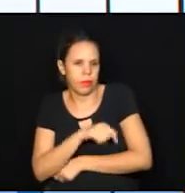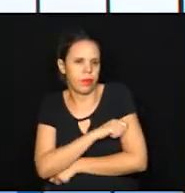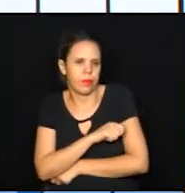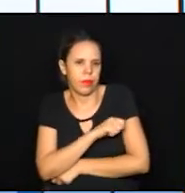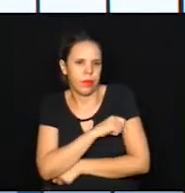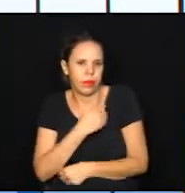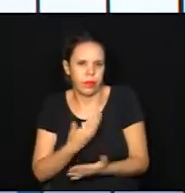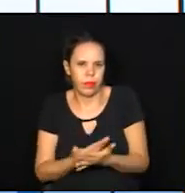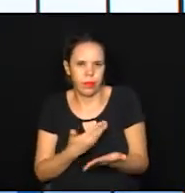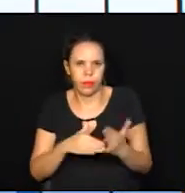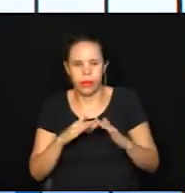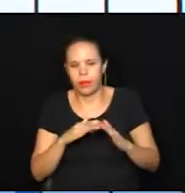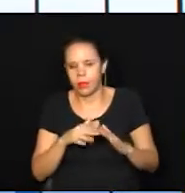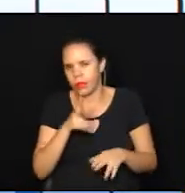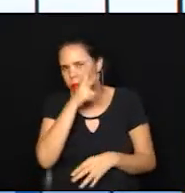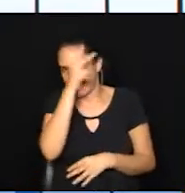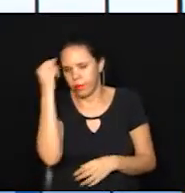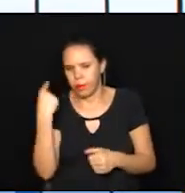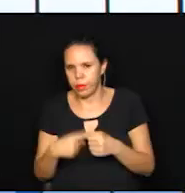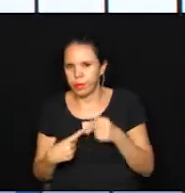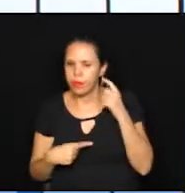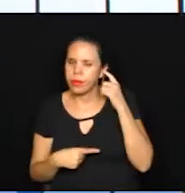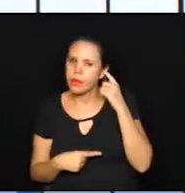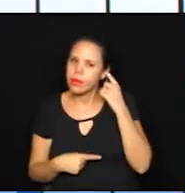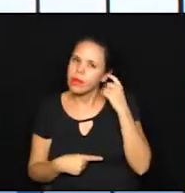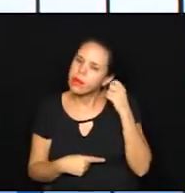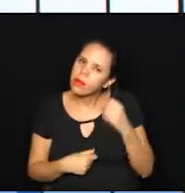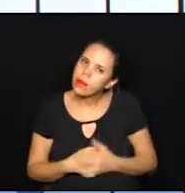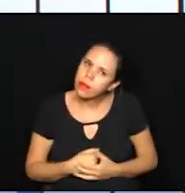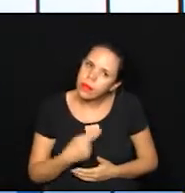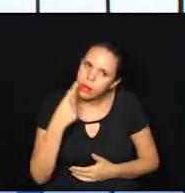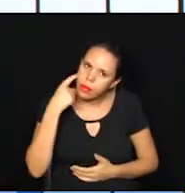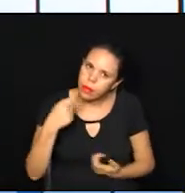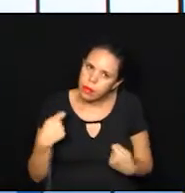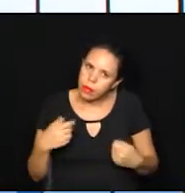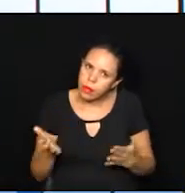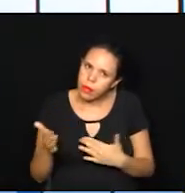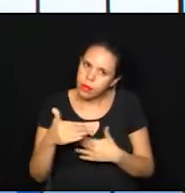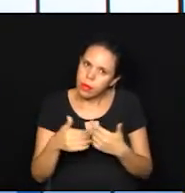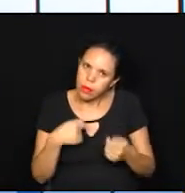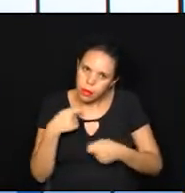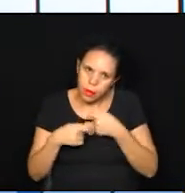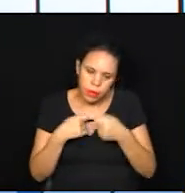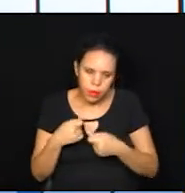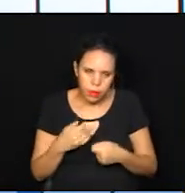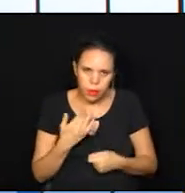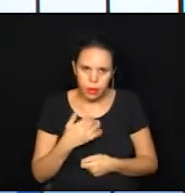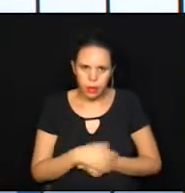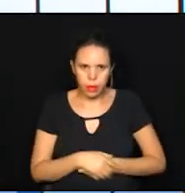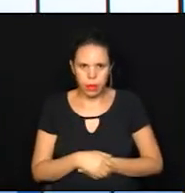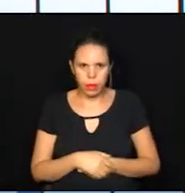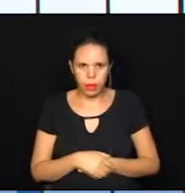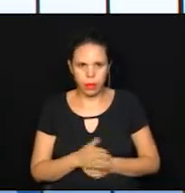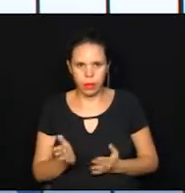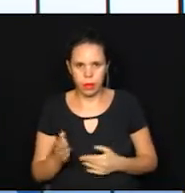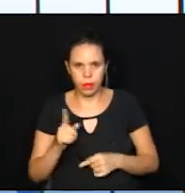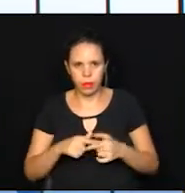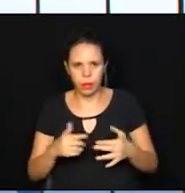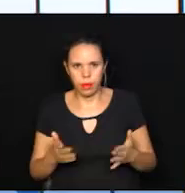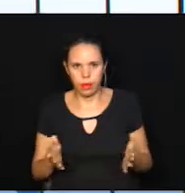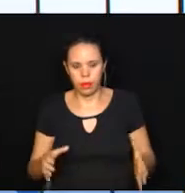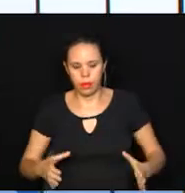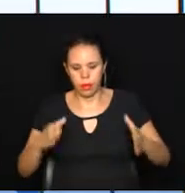que estudam nas escolas públicas municipais interessados em receber cestas básicas e kits de